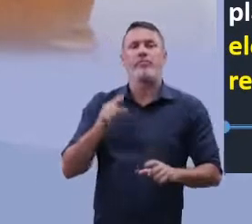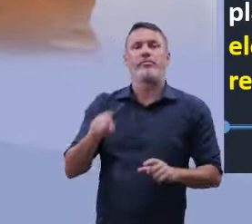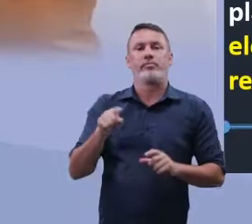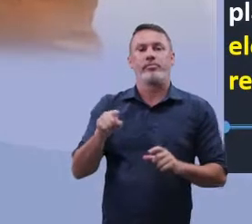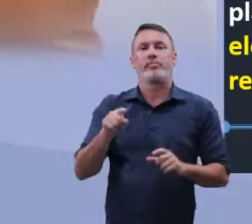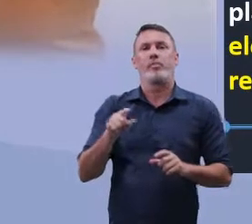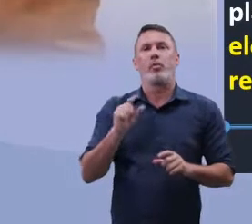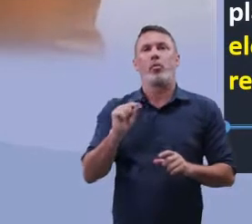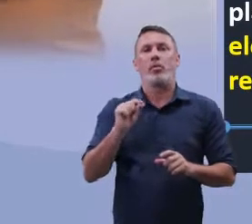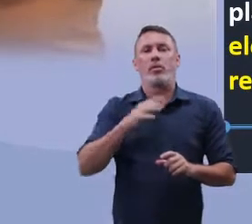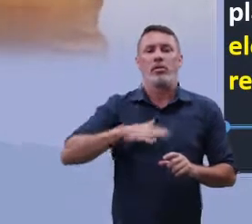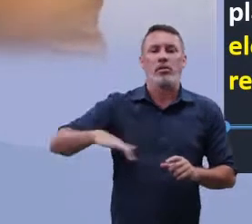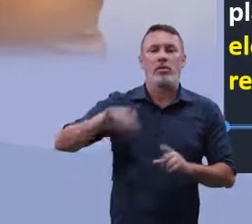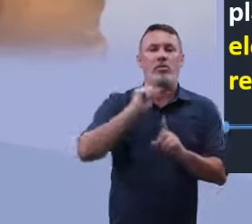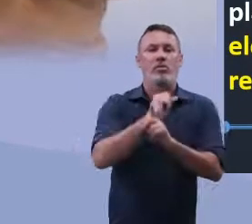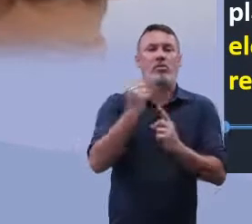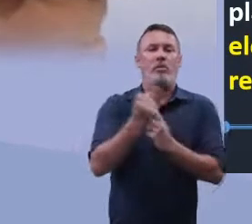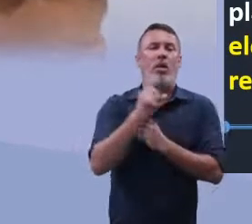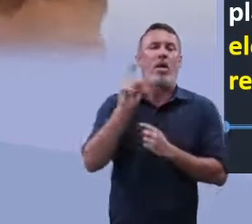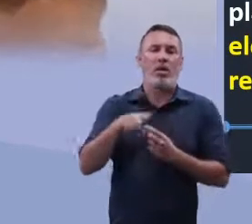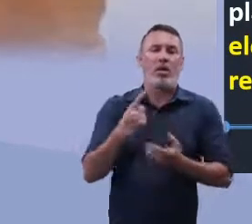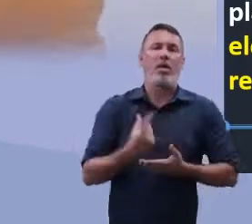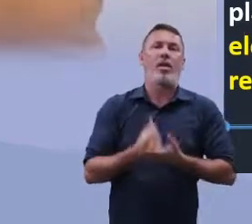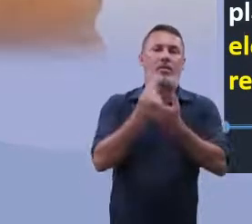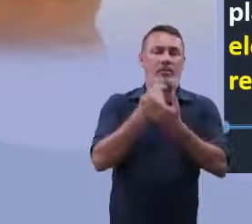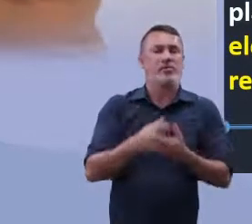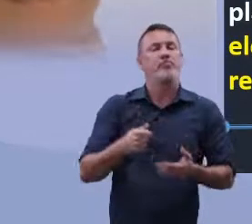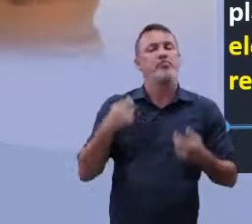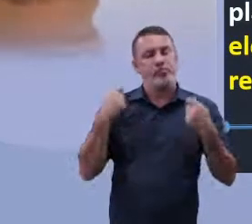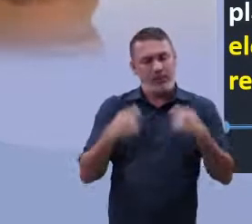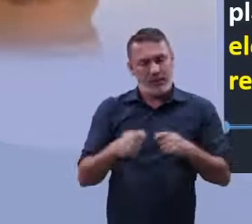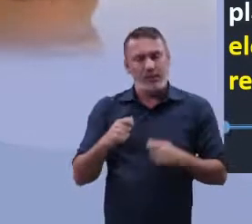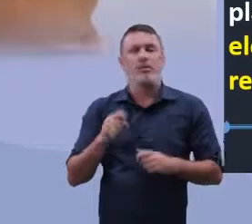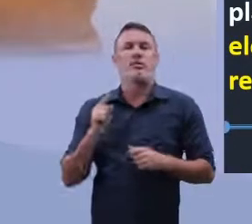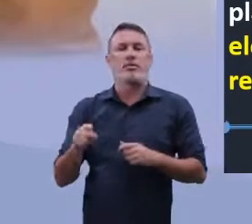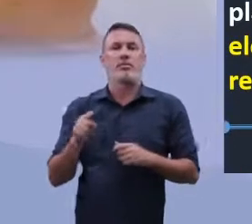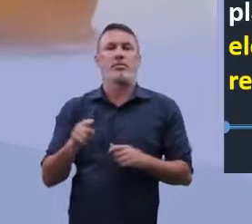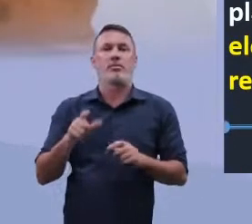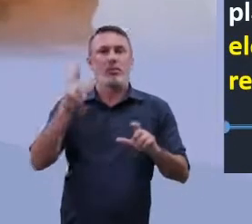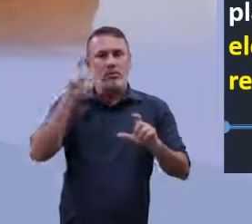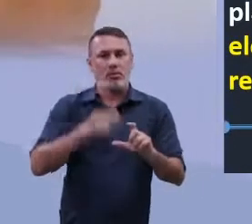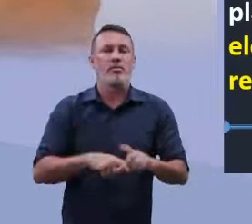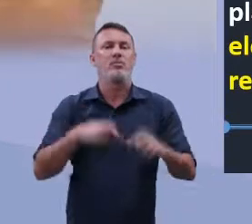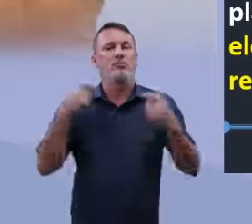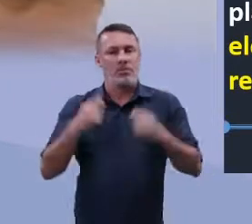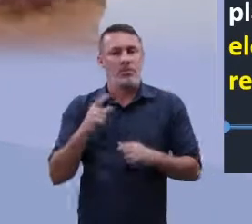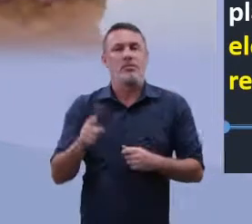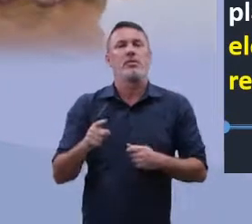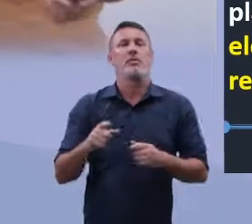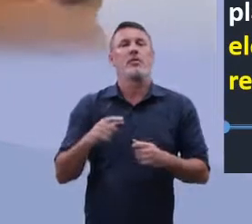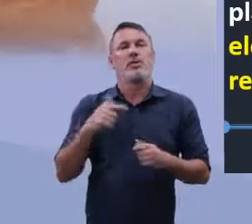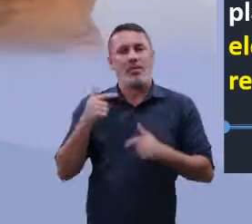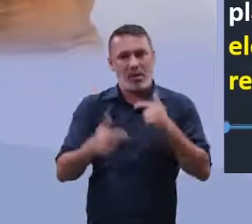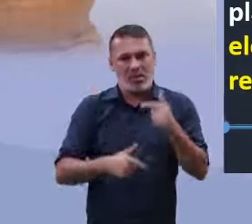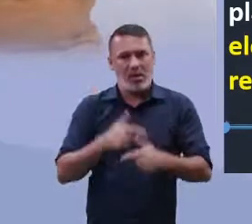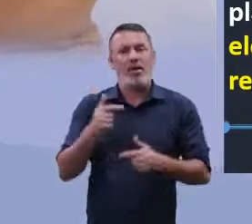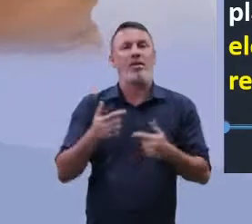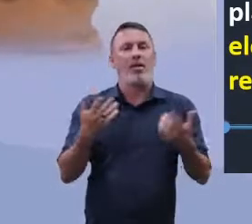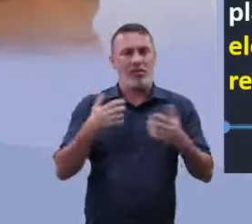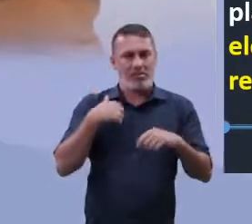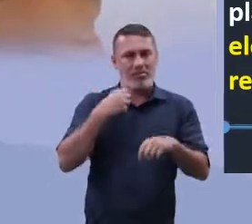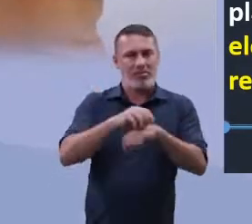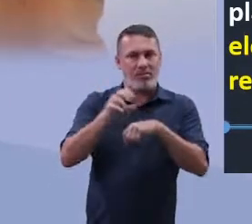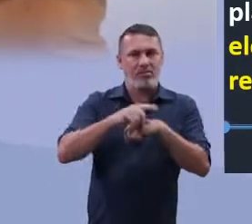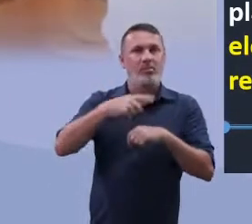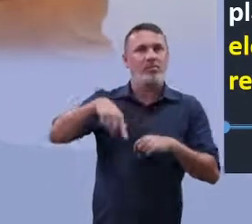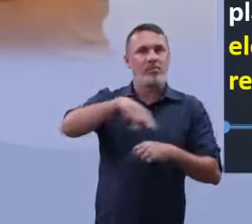desse mal social que é o capitalismo, que é o consumismo. Desse mal social que é o consumismo, que nós estamos trabalhando